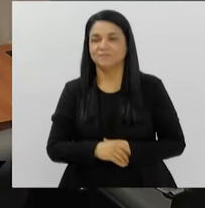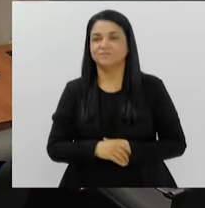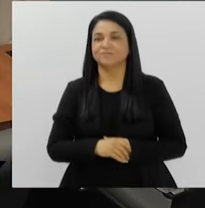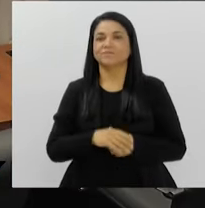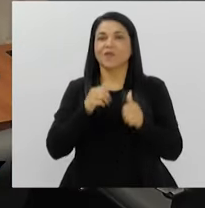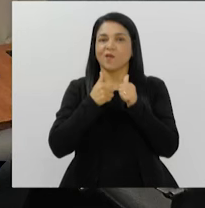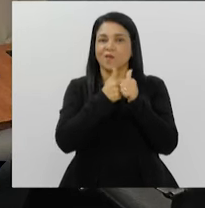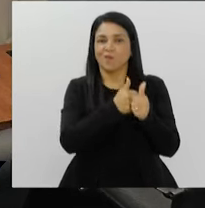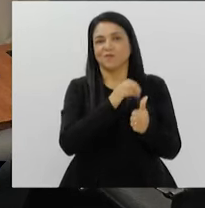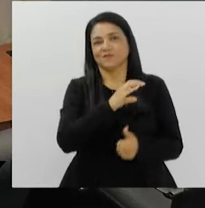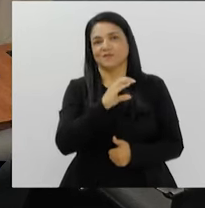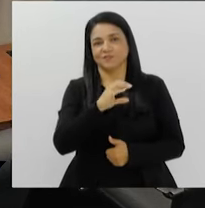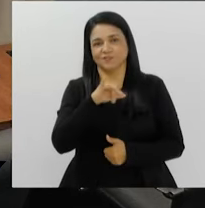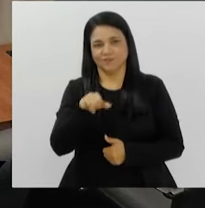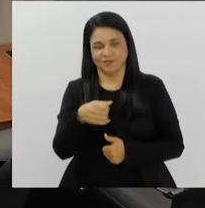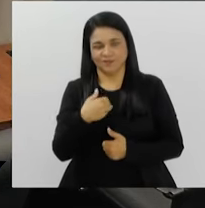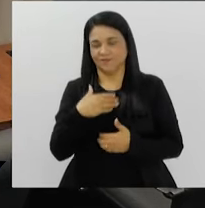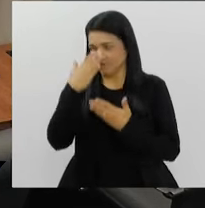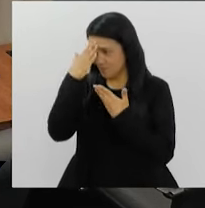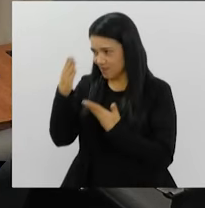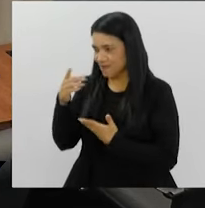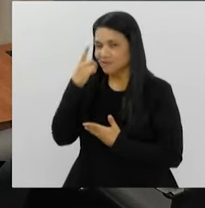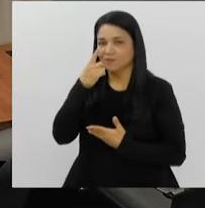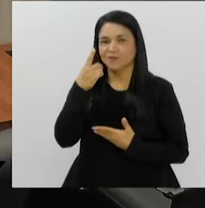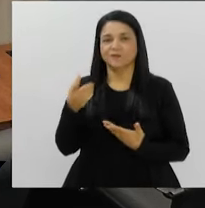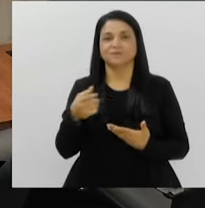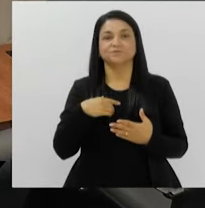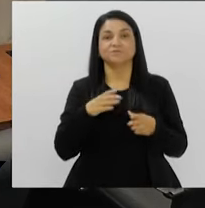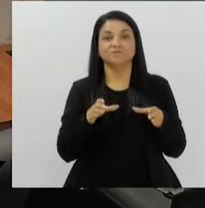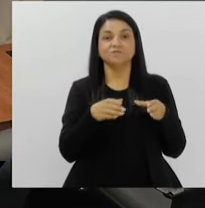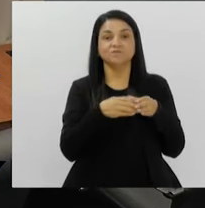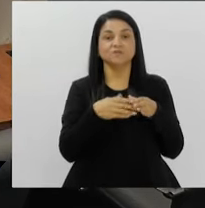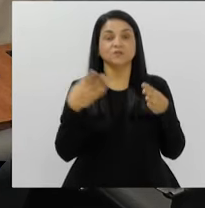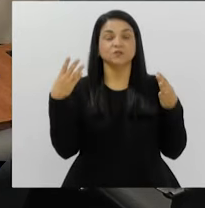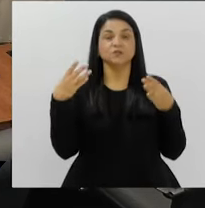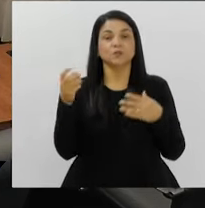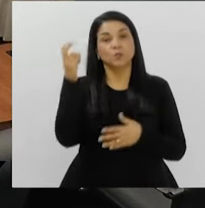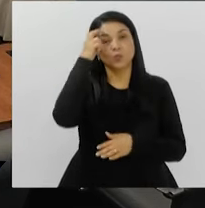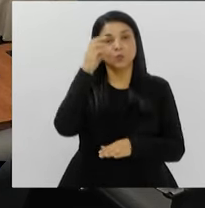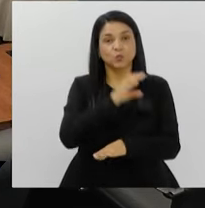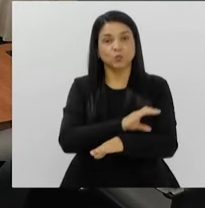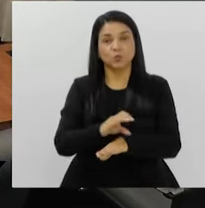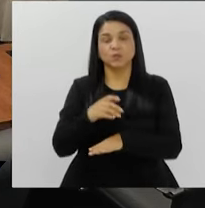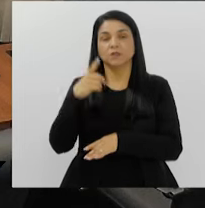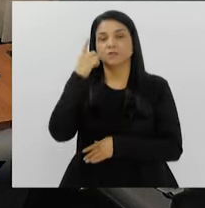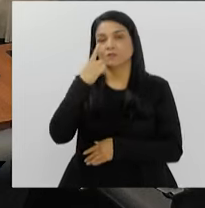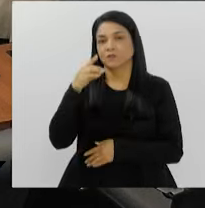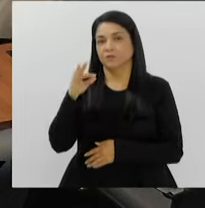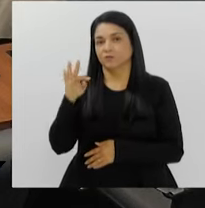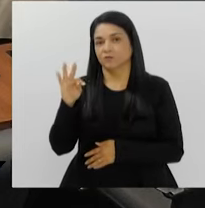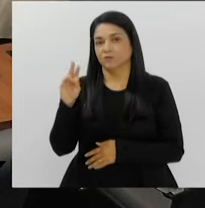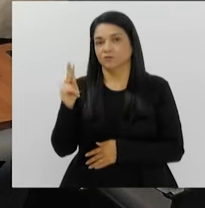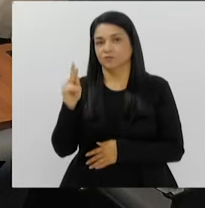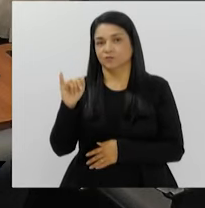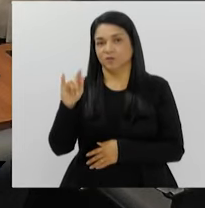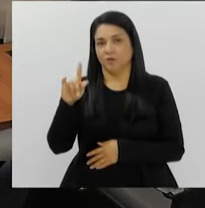CCJ, senhor. Muito obrigado, Dino. Pela Comissão de Cultura, deputado Thiago Galhaço.